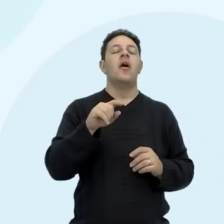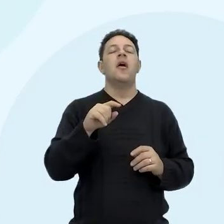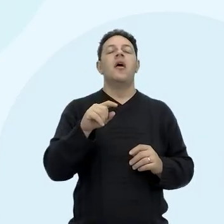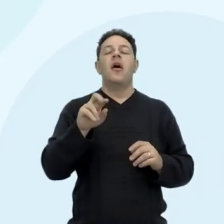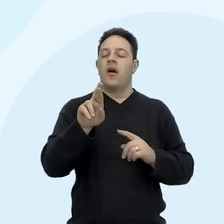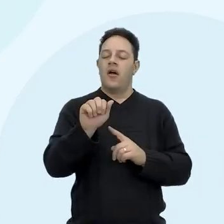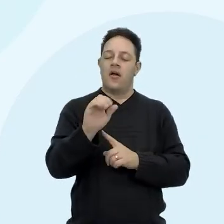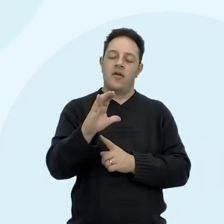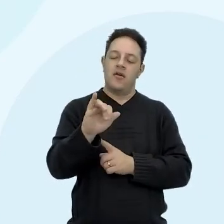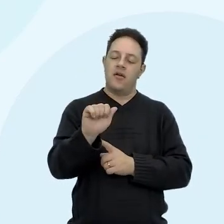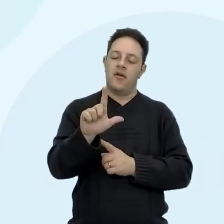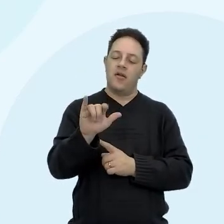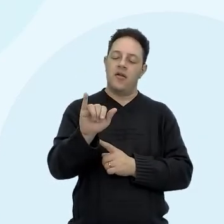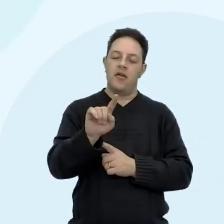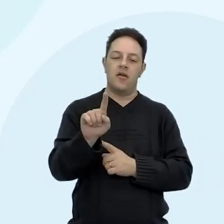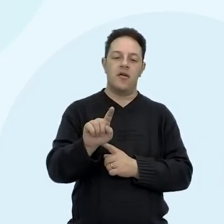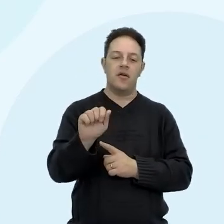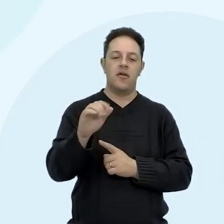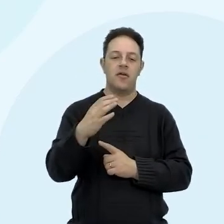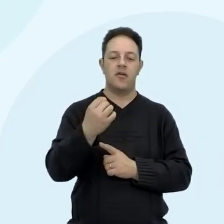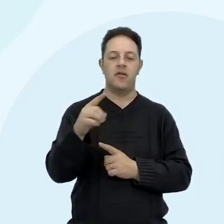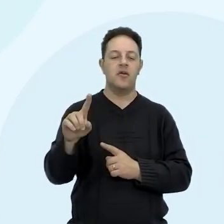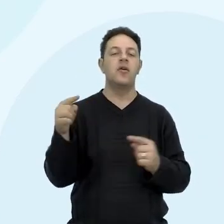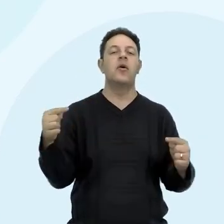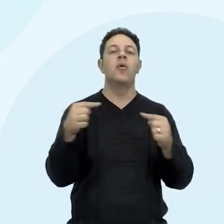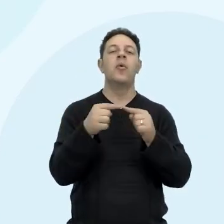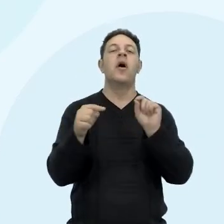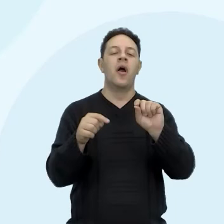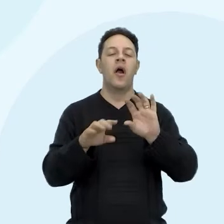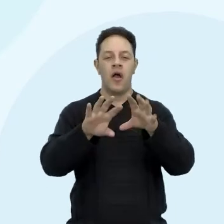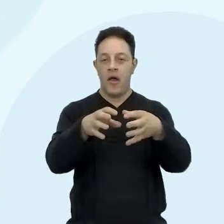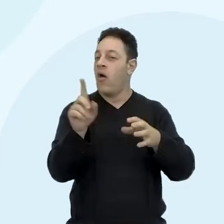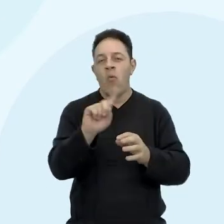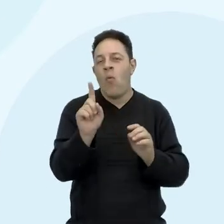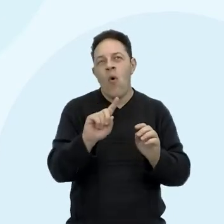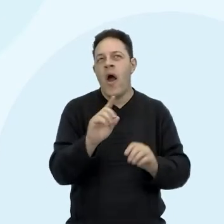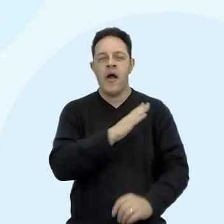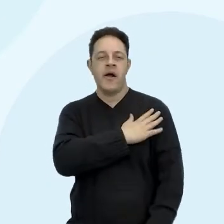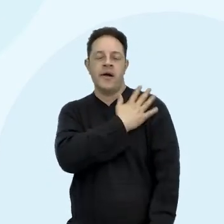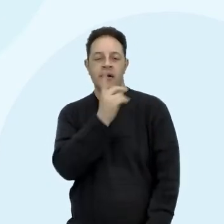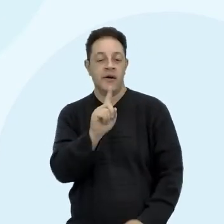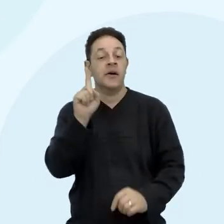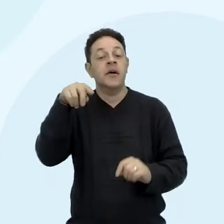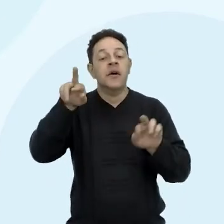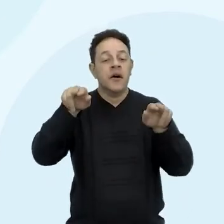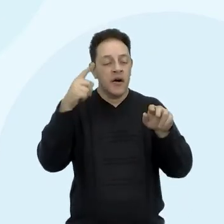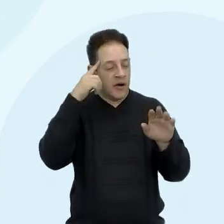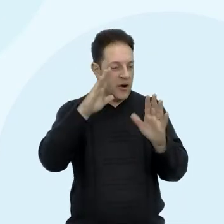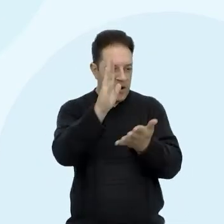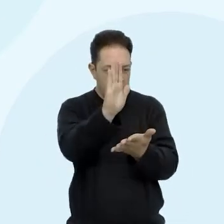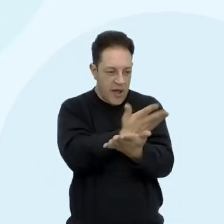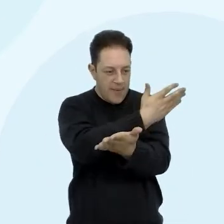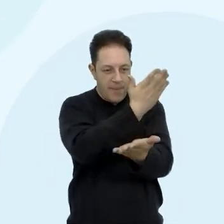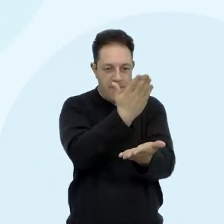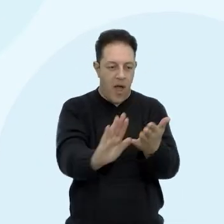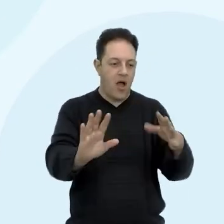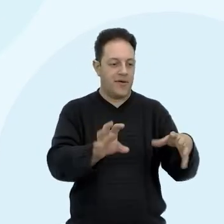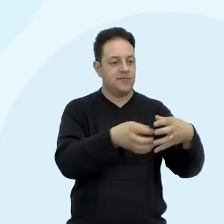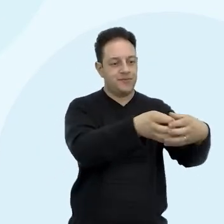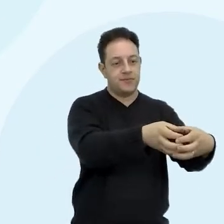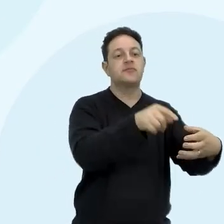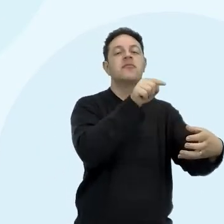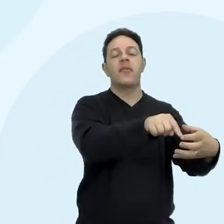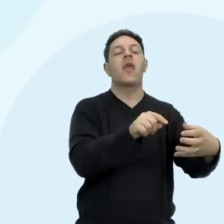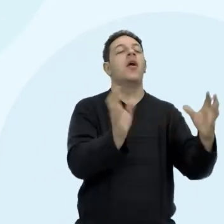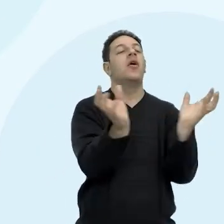racialização, ela não tem a ver exatamente com o racismo, mas tem a ver com a ideia de que a raça é algo